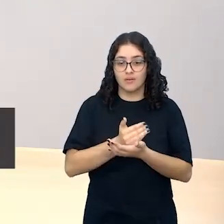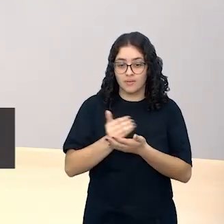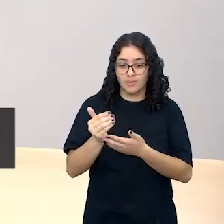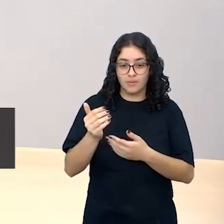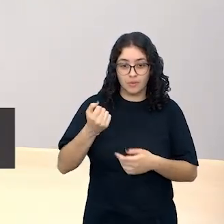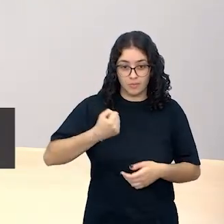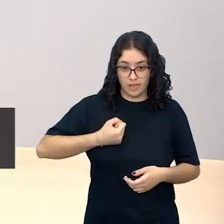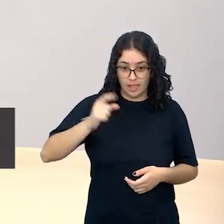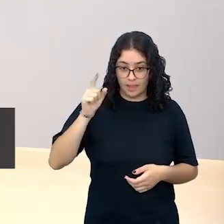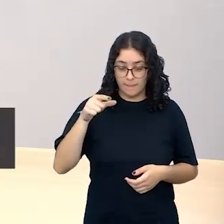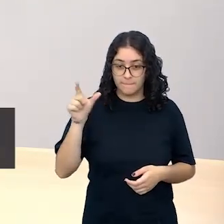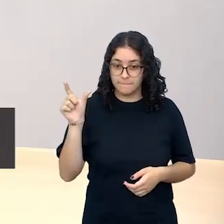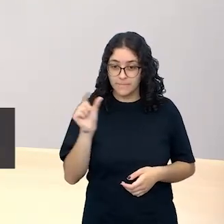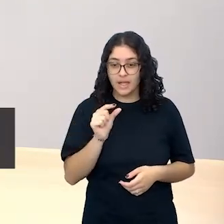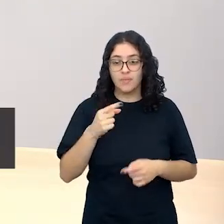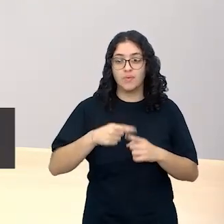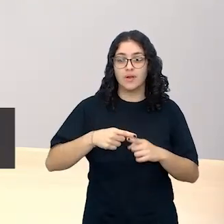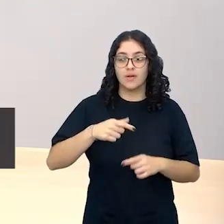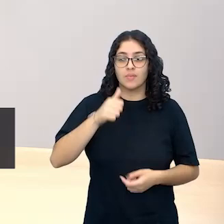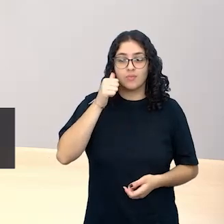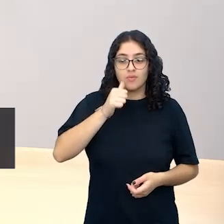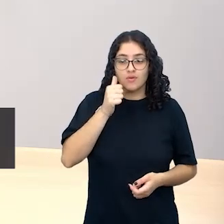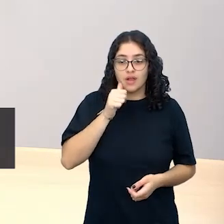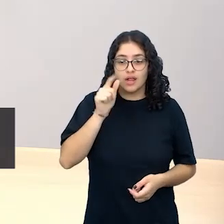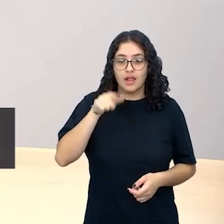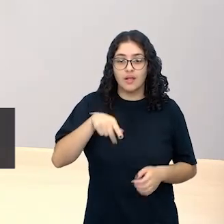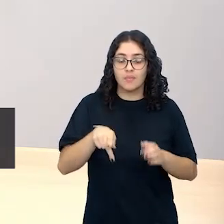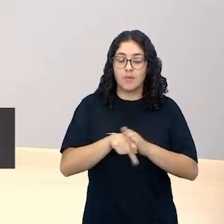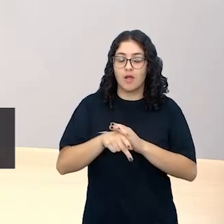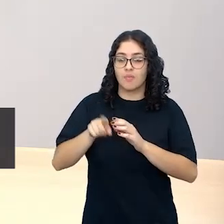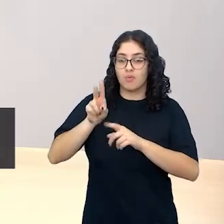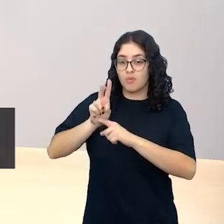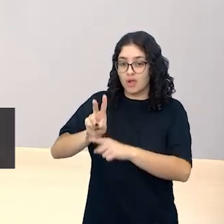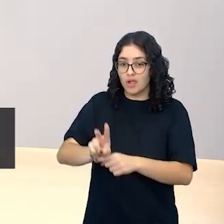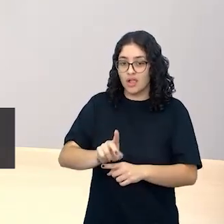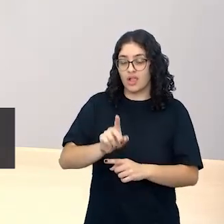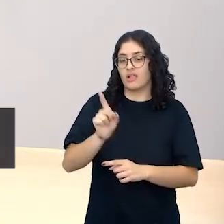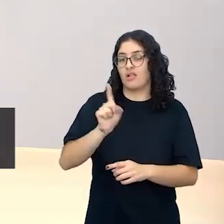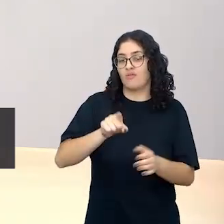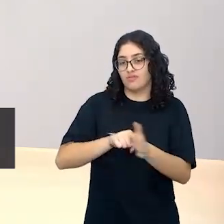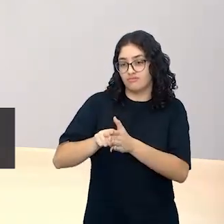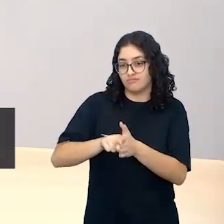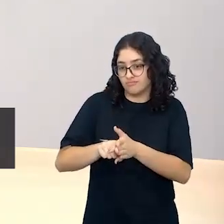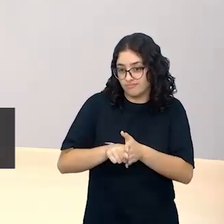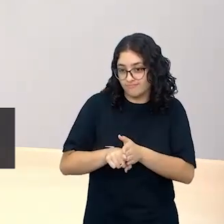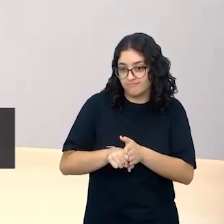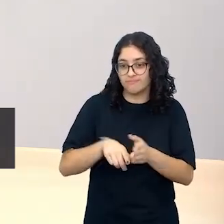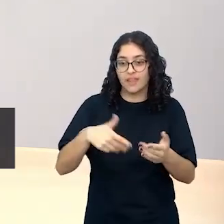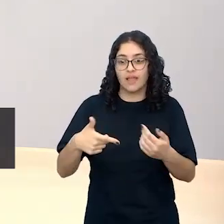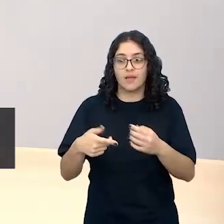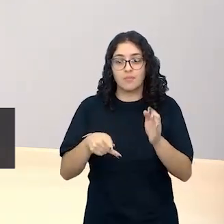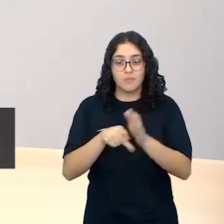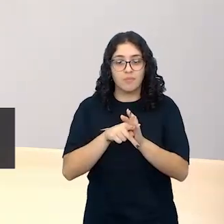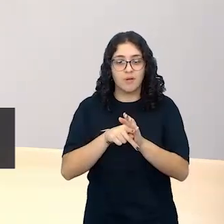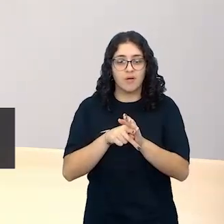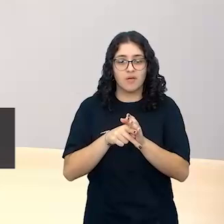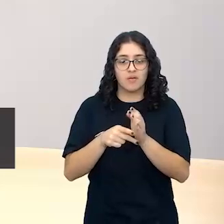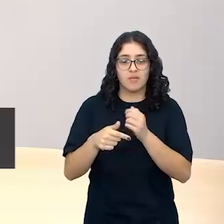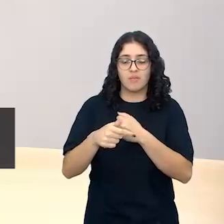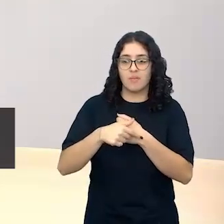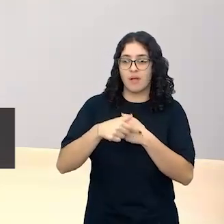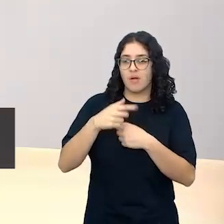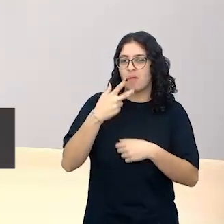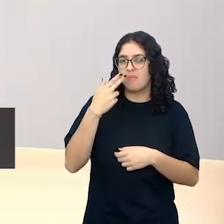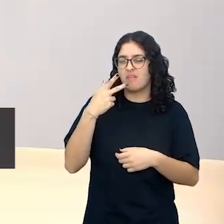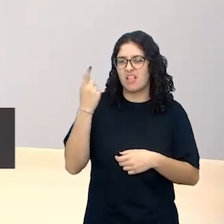número é pequeno, porque as mulheres foram condicionadas ao papel de cuidadoras e não investigadoras, ou seja, o papel que o homem achou que não lhe